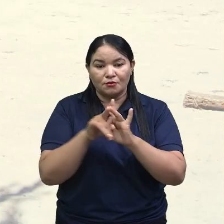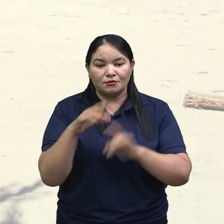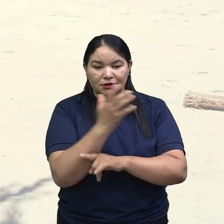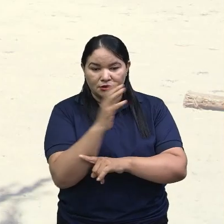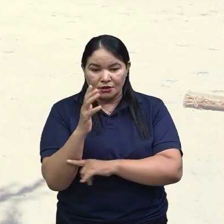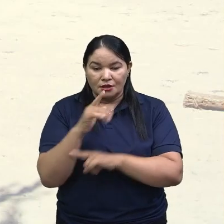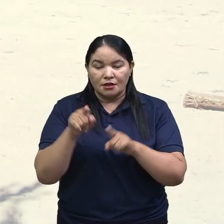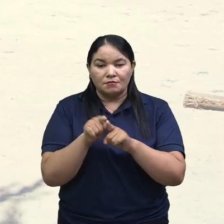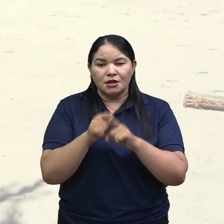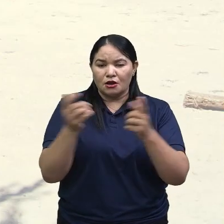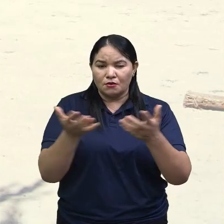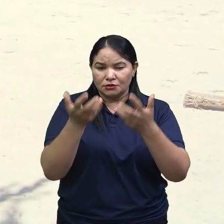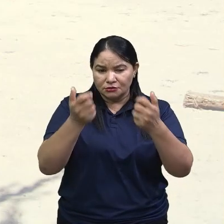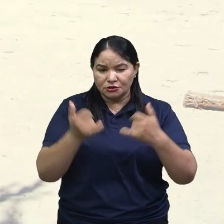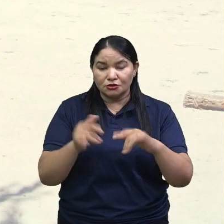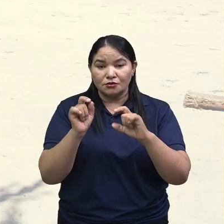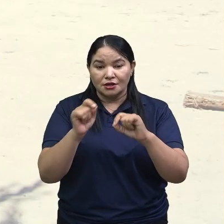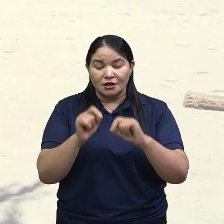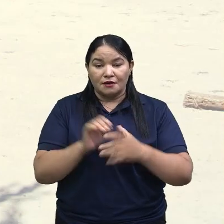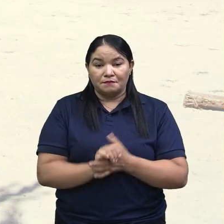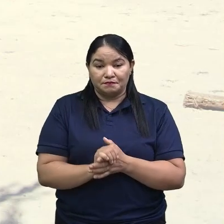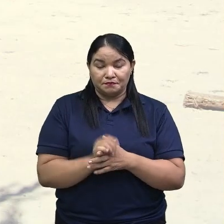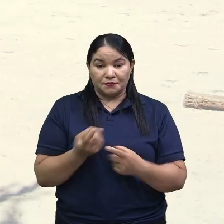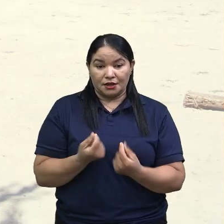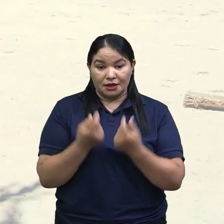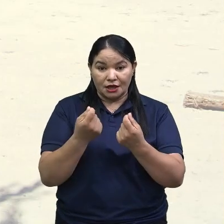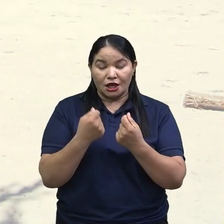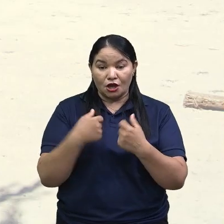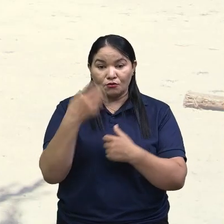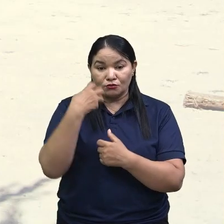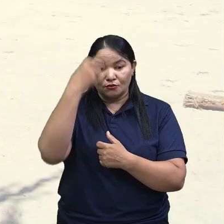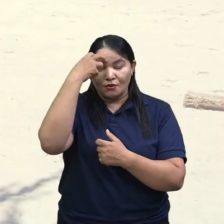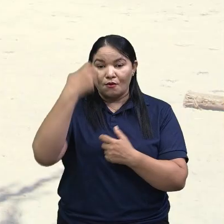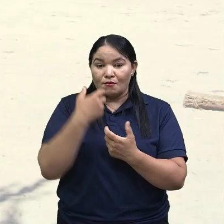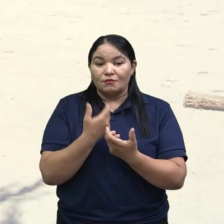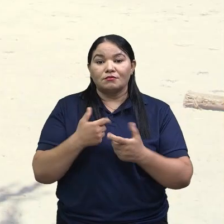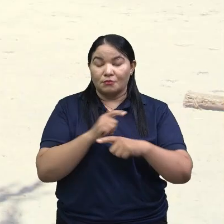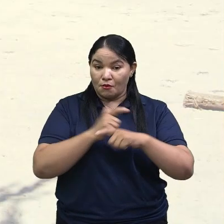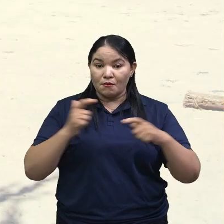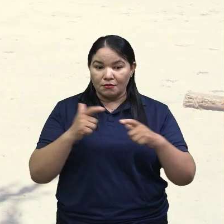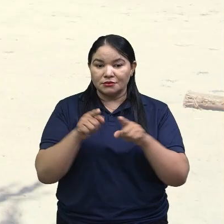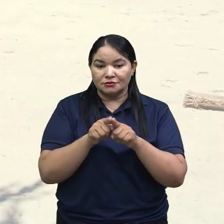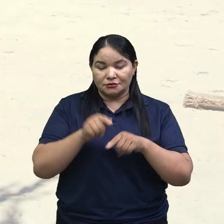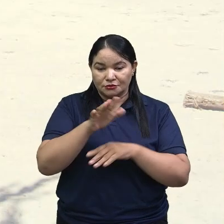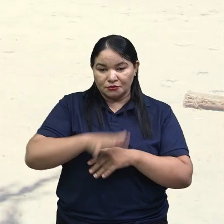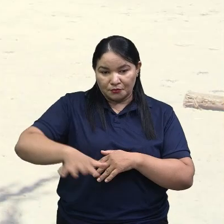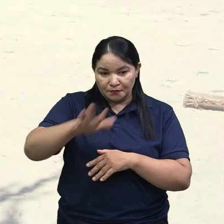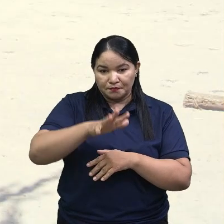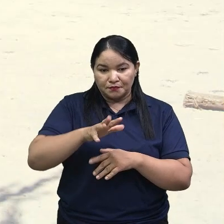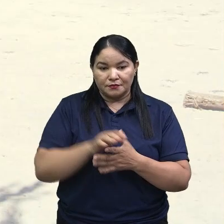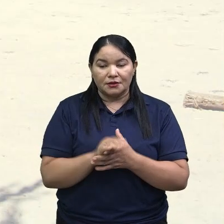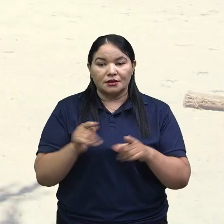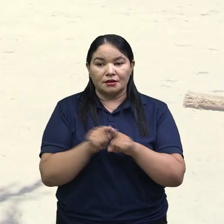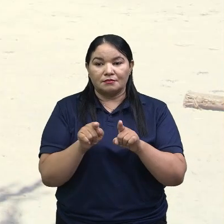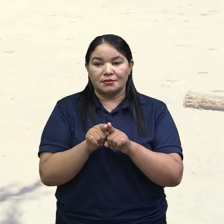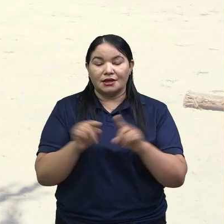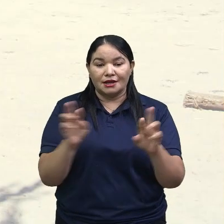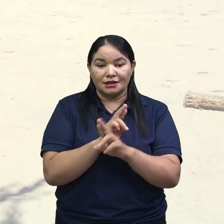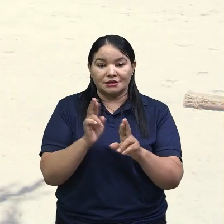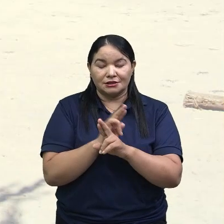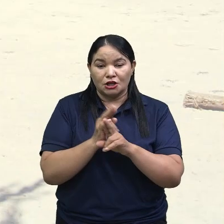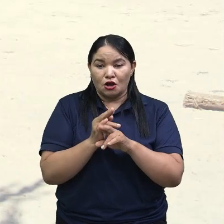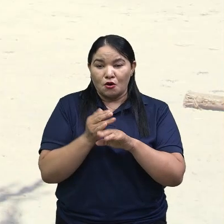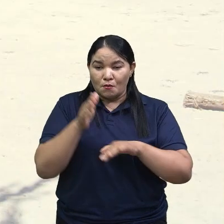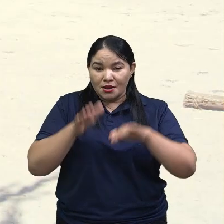isso vai trazer uma riqueza cultural muito grande para a região. A relação equilibrada